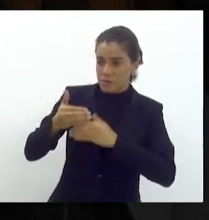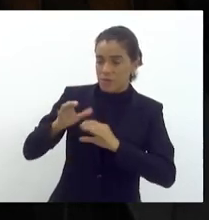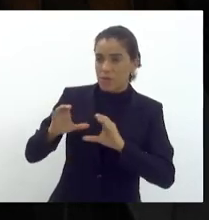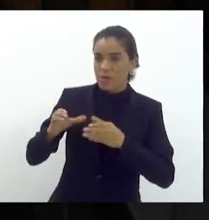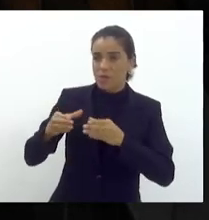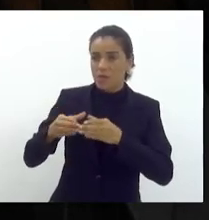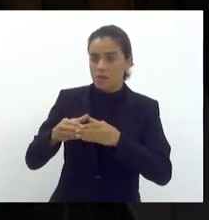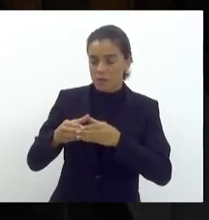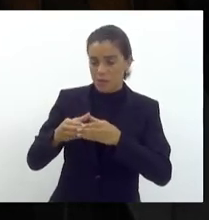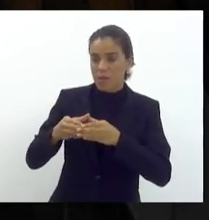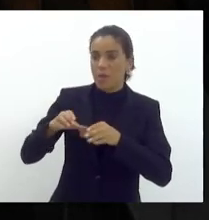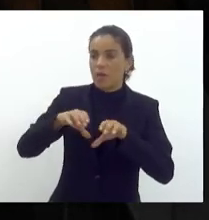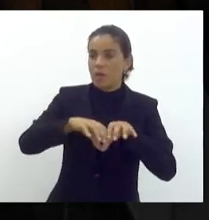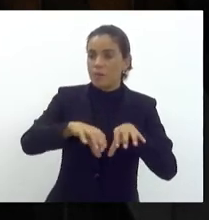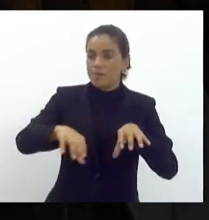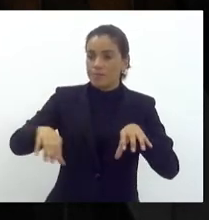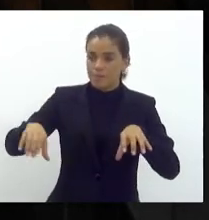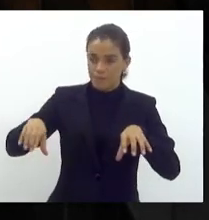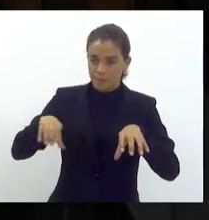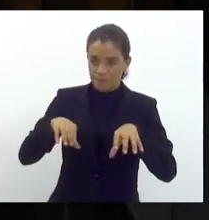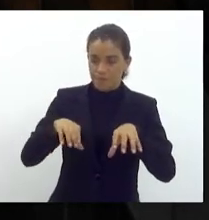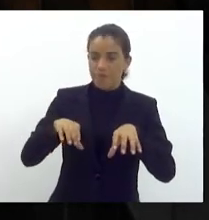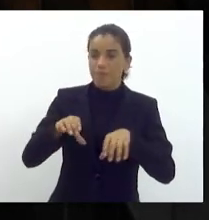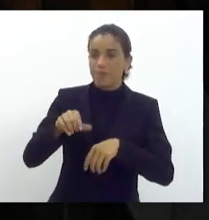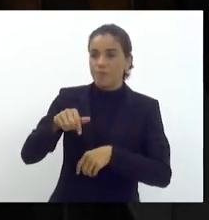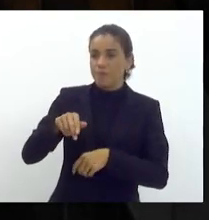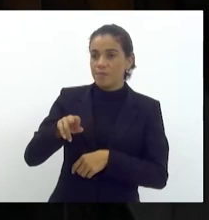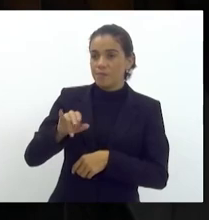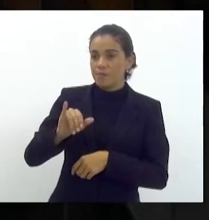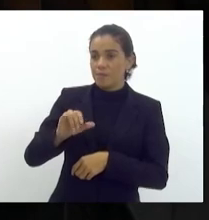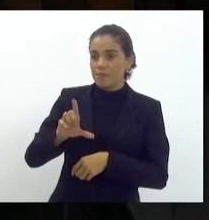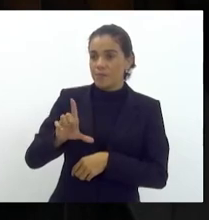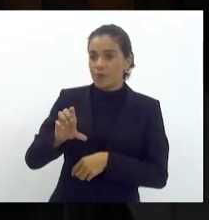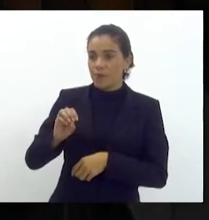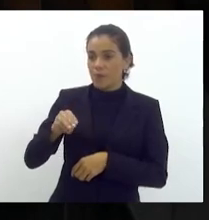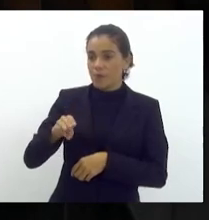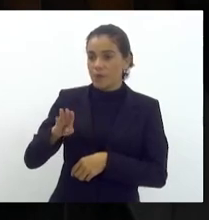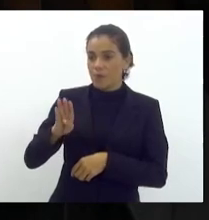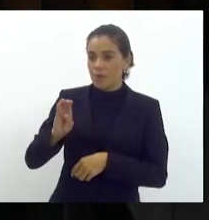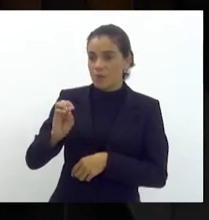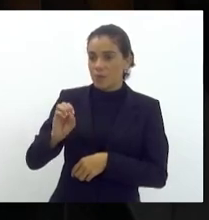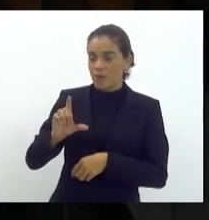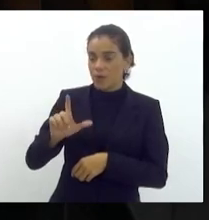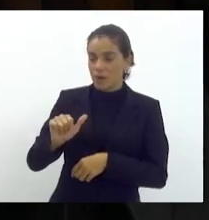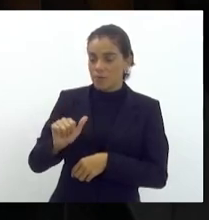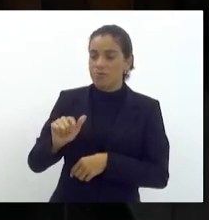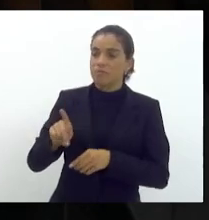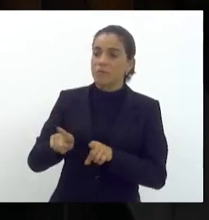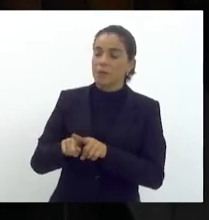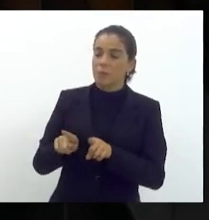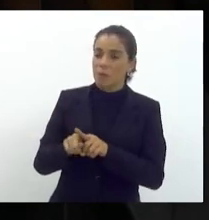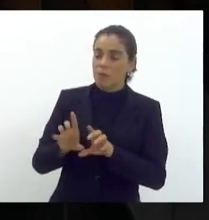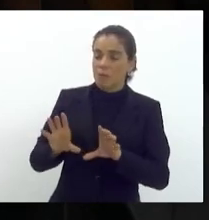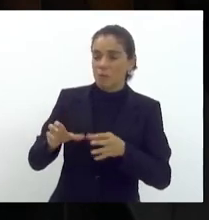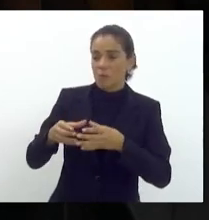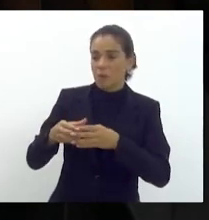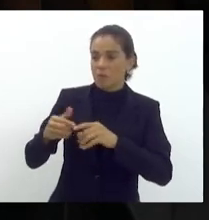Comunidades quilombola rurais e demais povos e comunidades tradicionais